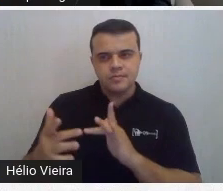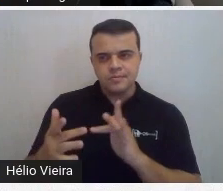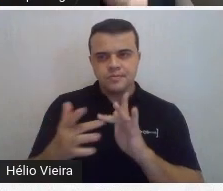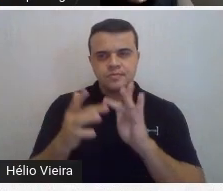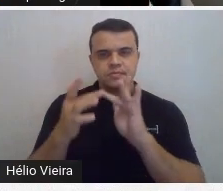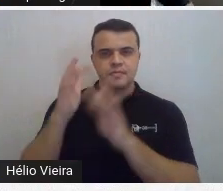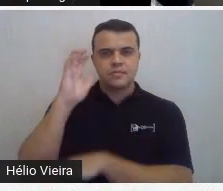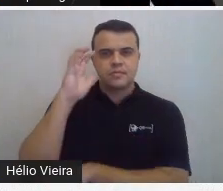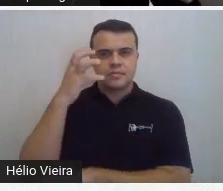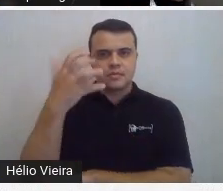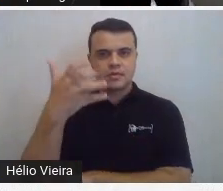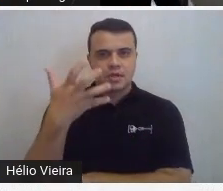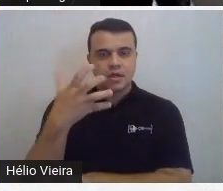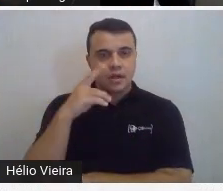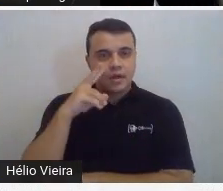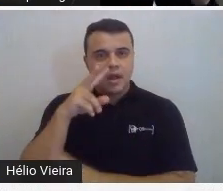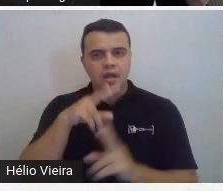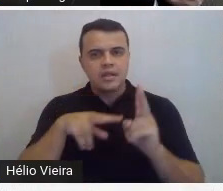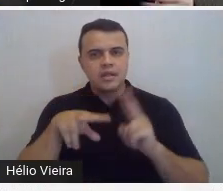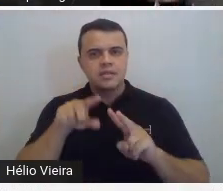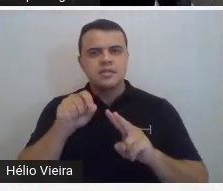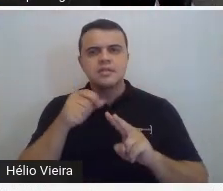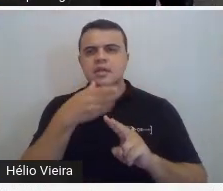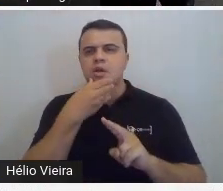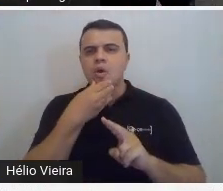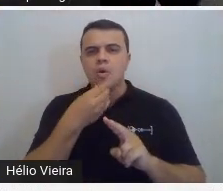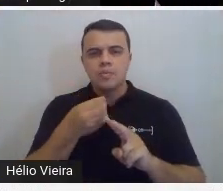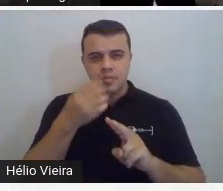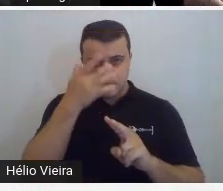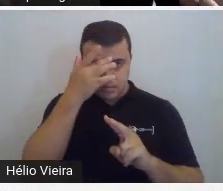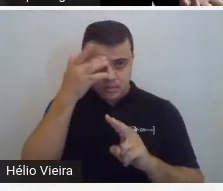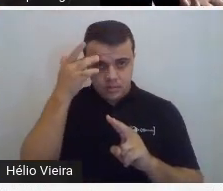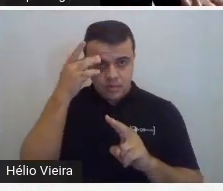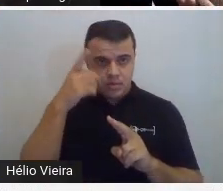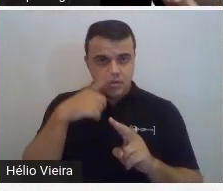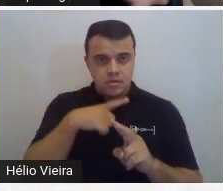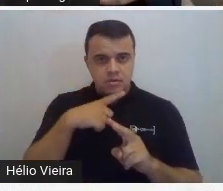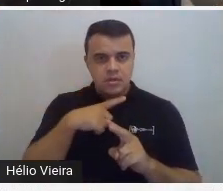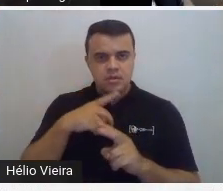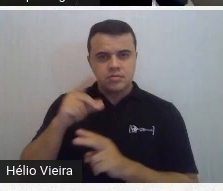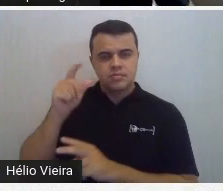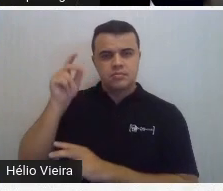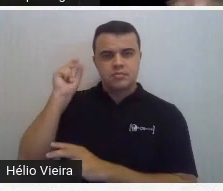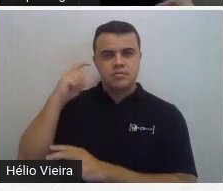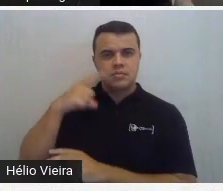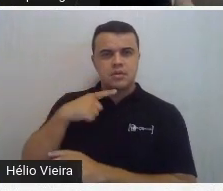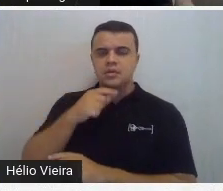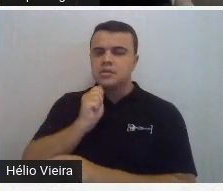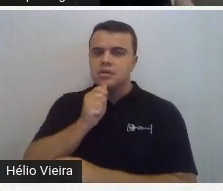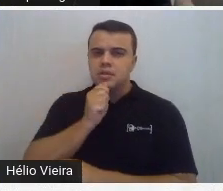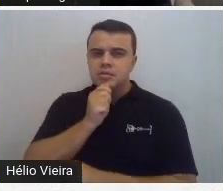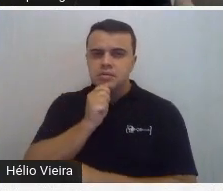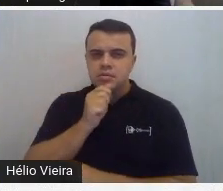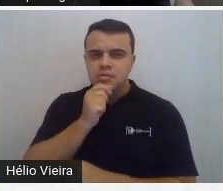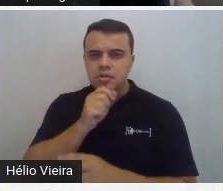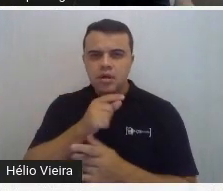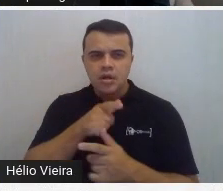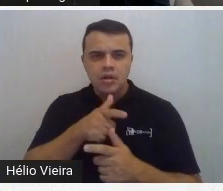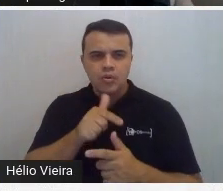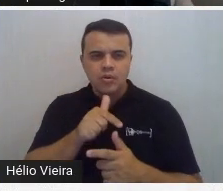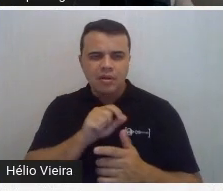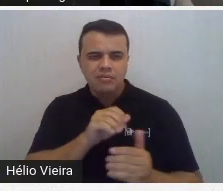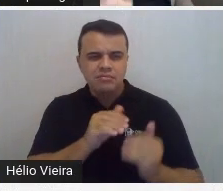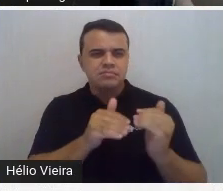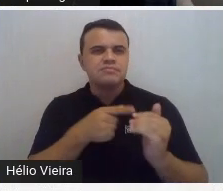natureza, buscando analisar quem são esses homens, esses seres primitivos, vamos dizer assim, que ainda não foram corrompidos pelo